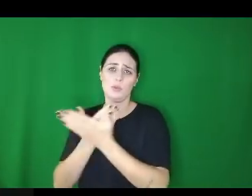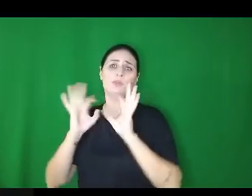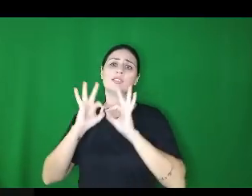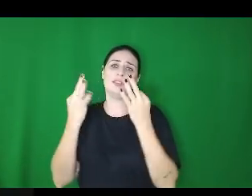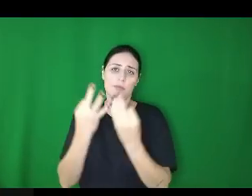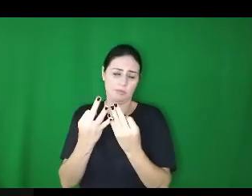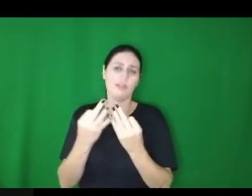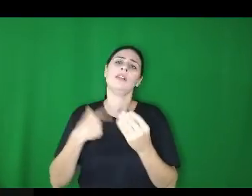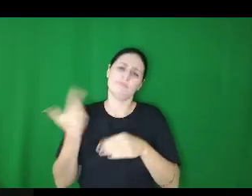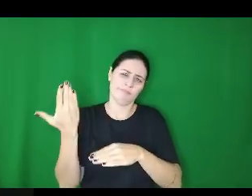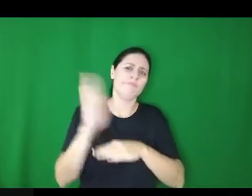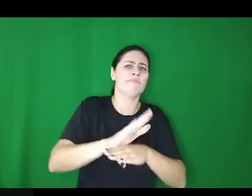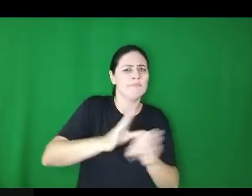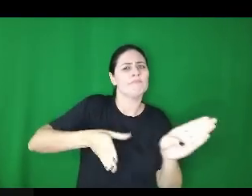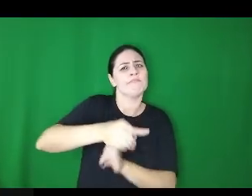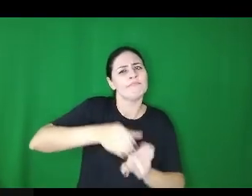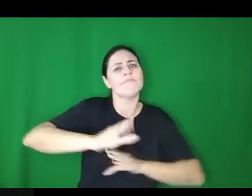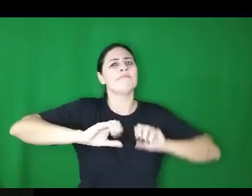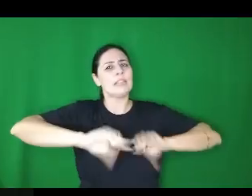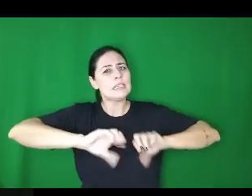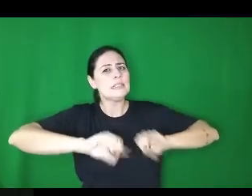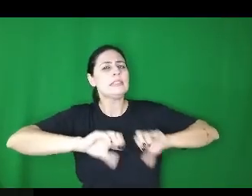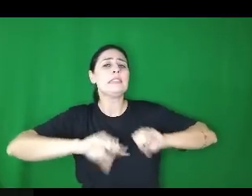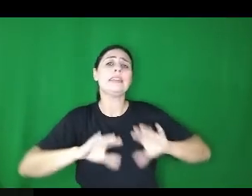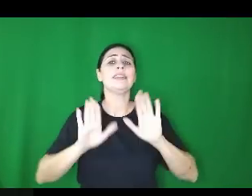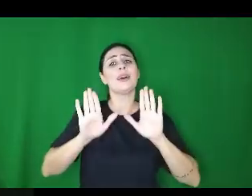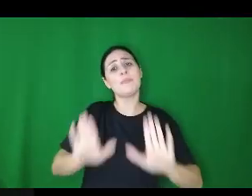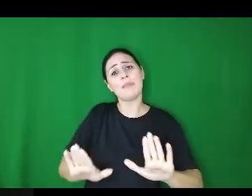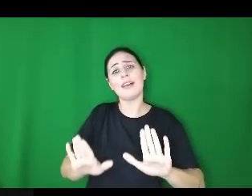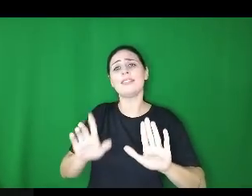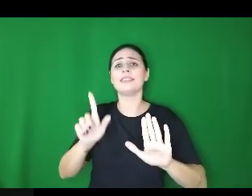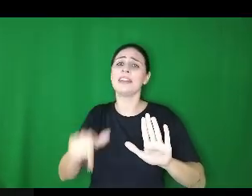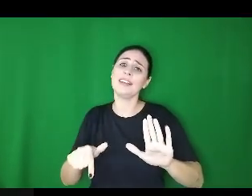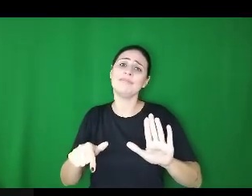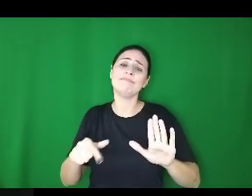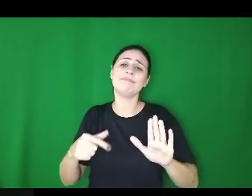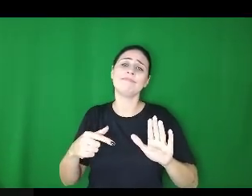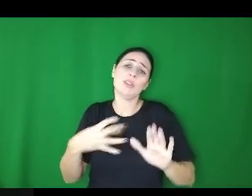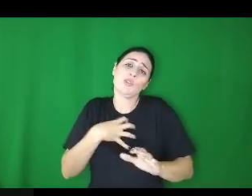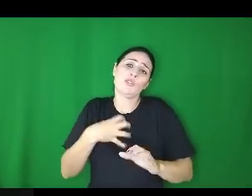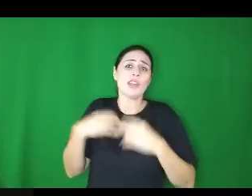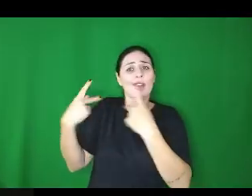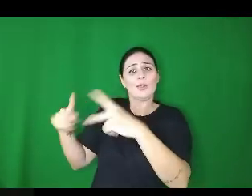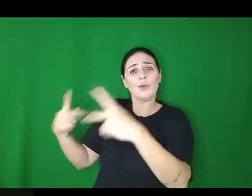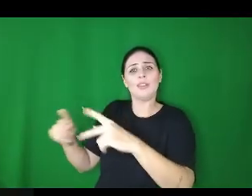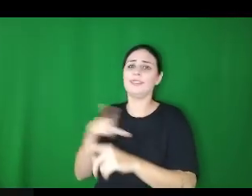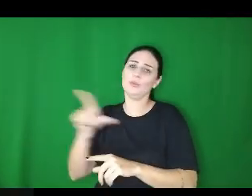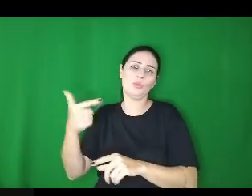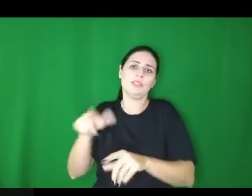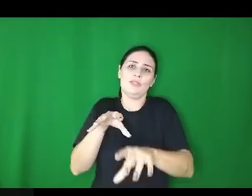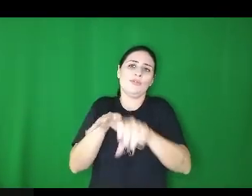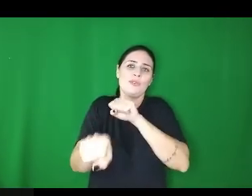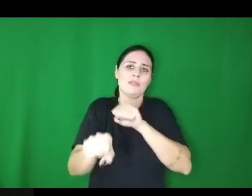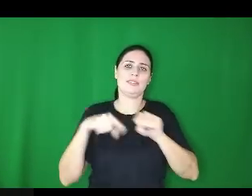na ponta de lápis, esse ano pedagógico, esse ano letivo, do ponto de vista pedagógico, ele de fato não